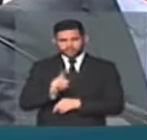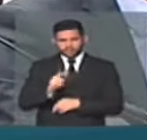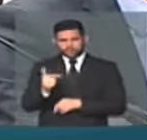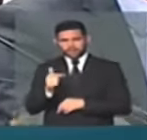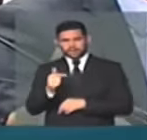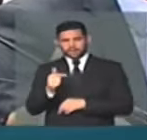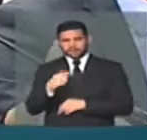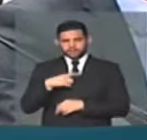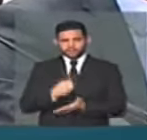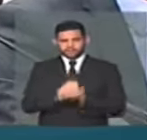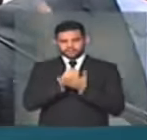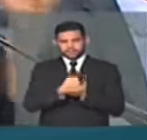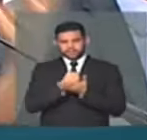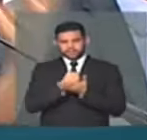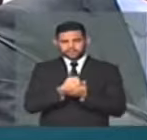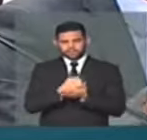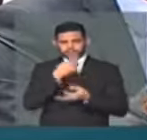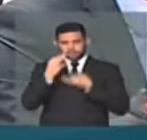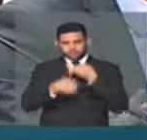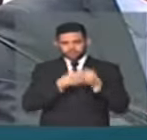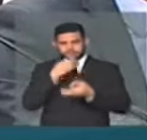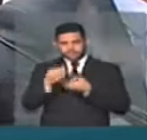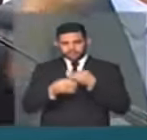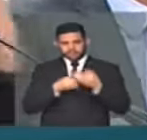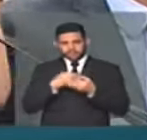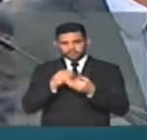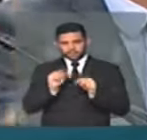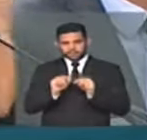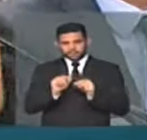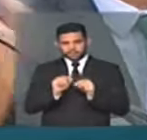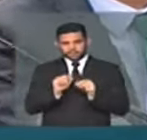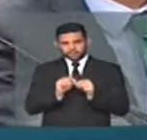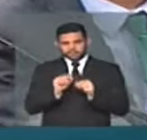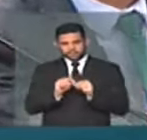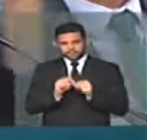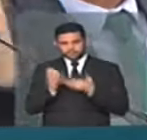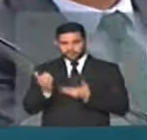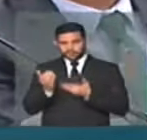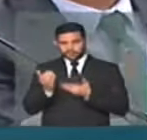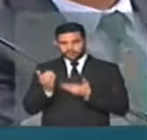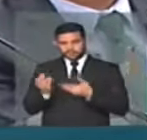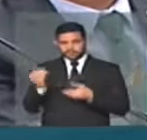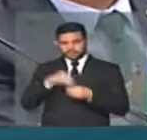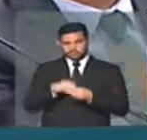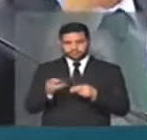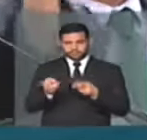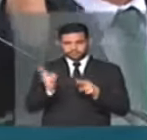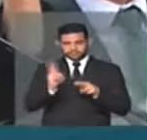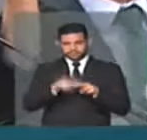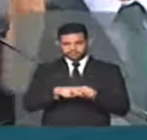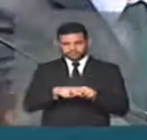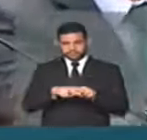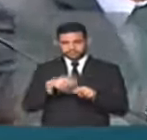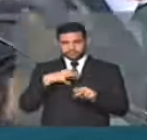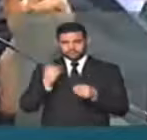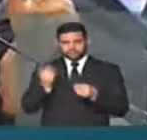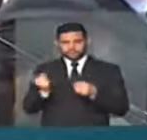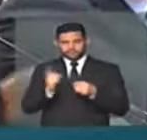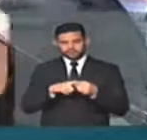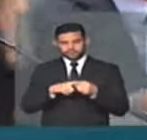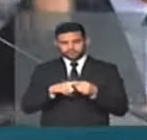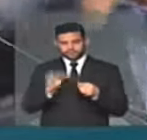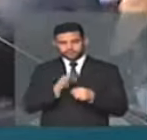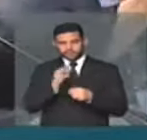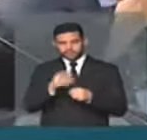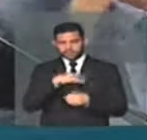Não há nenhuma sustentação de argumento que jogue jovens nos presídios, porque não